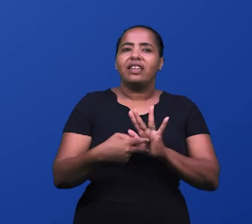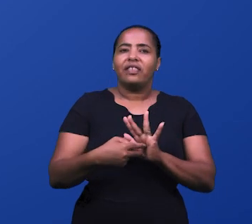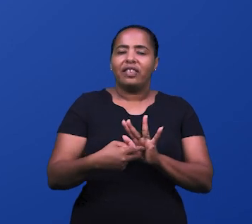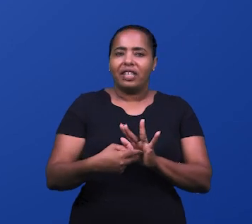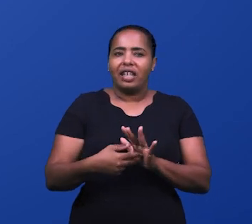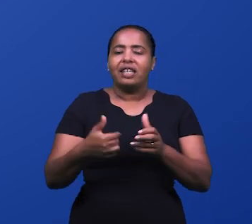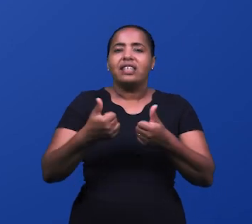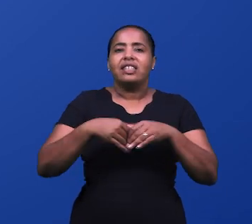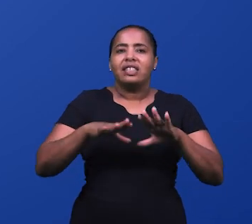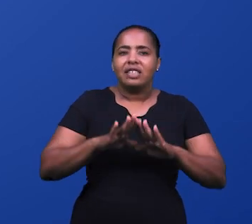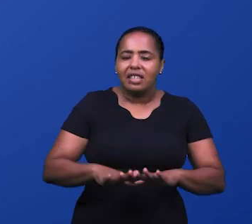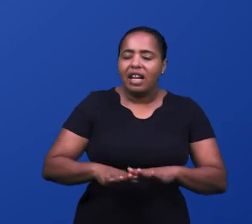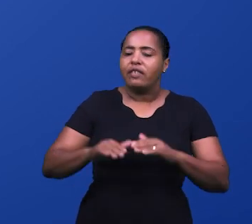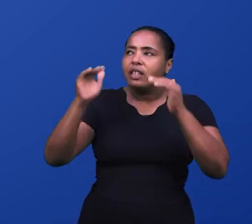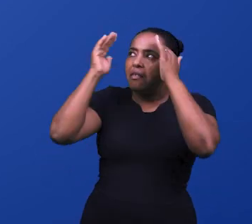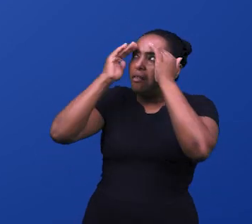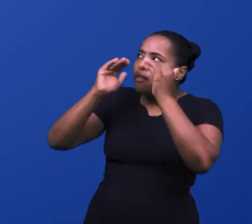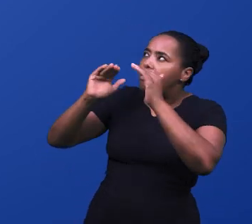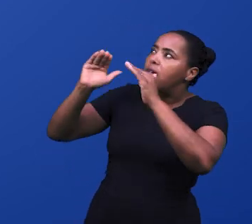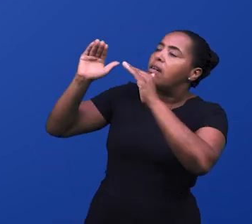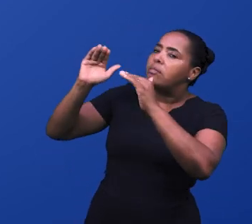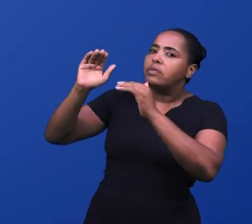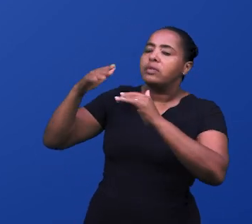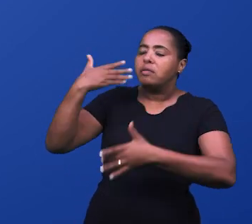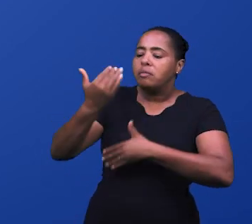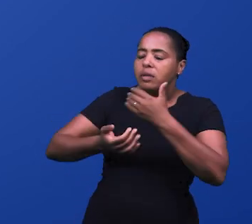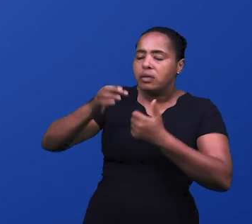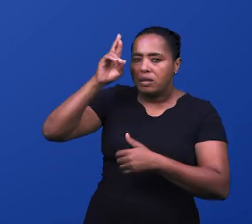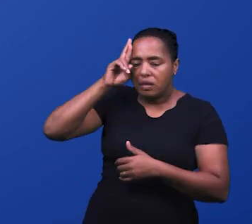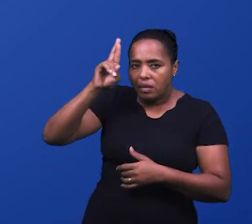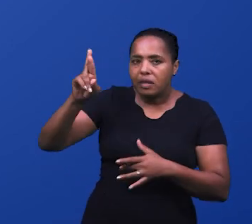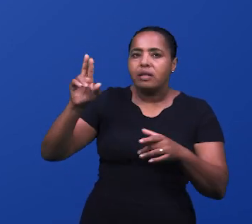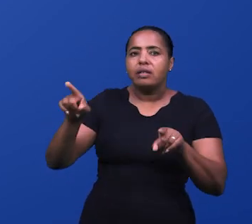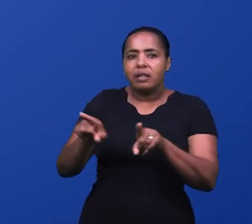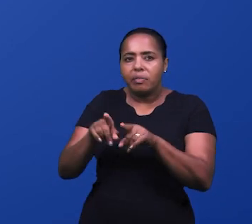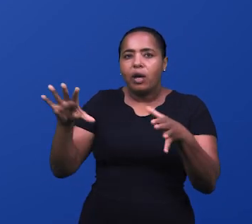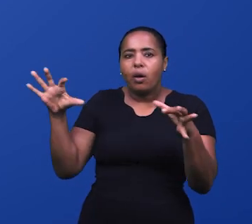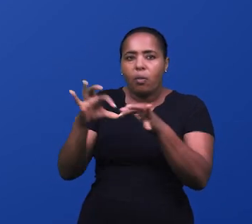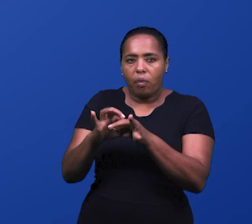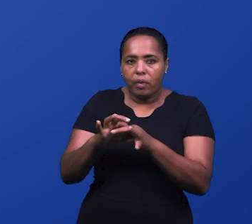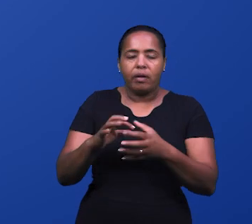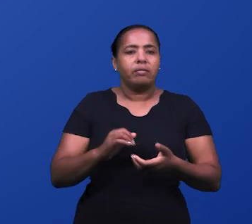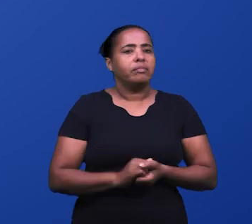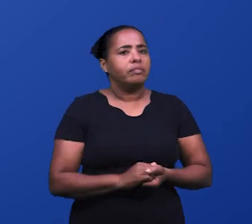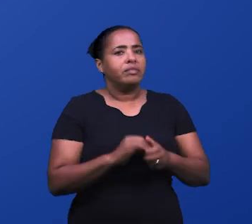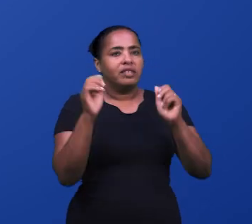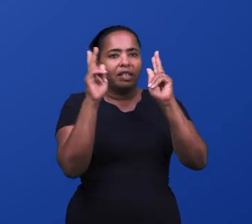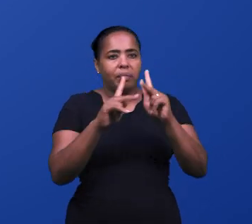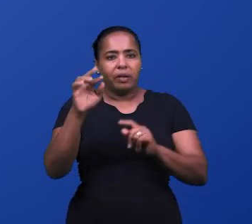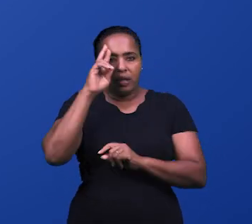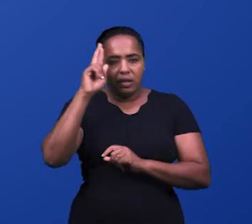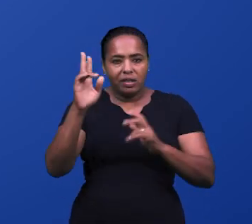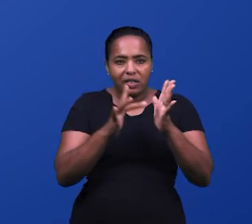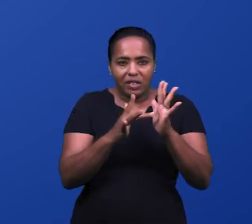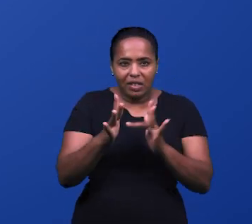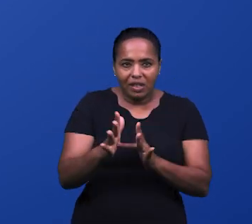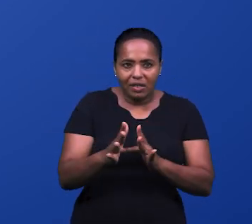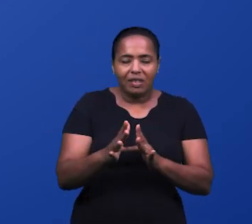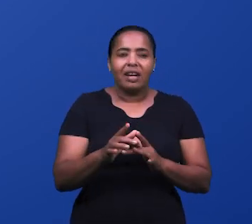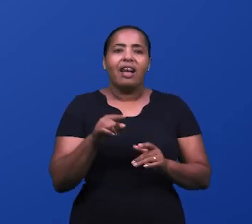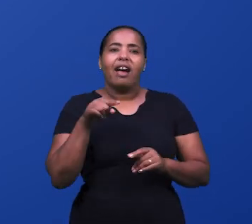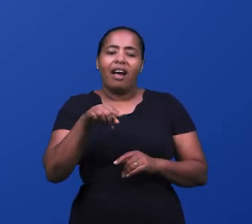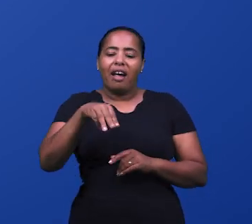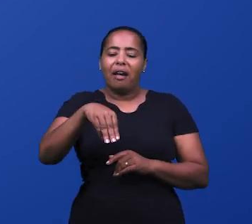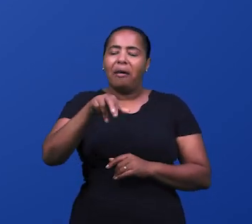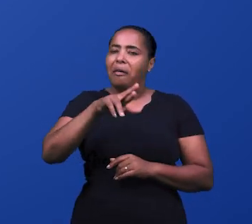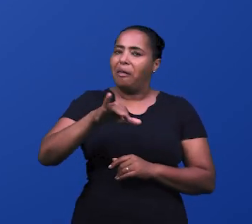ele estava escutando o Senhor, na presença dele, em comunhão com ele. A paz do Senhor Jesus, irmãos, esta é